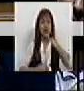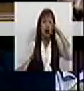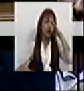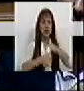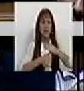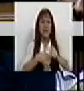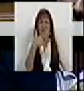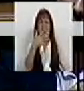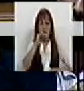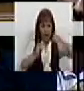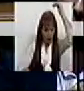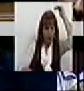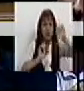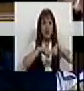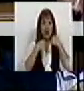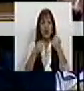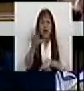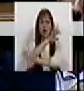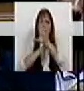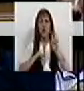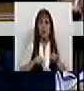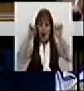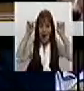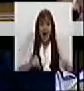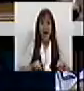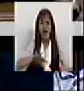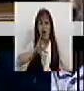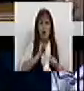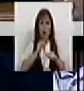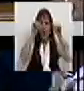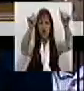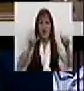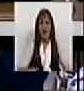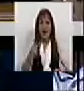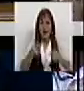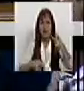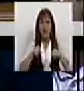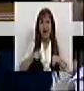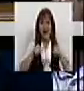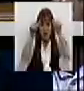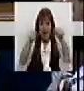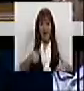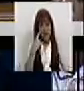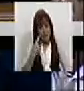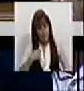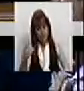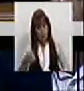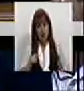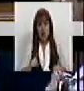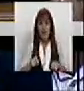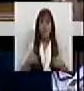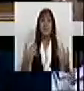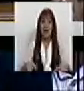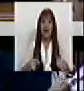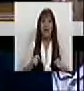top 5 das desigualdades sociais da Europa. Esse é o outro ranking que este ranking mostra e que ele